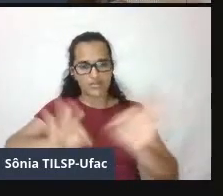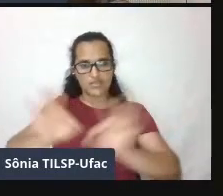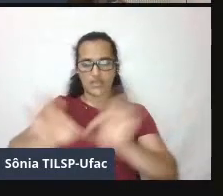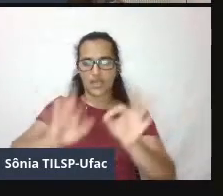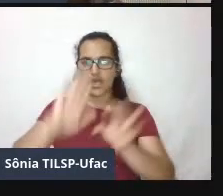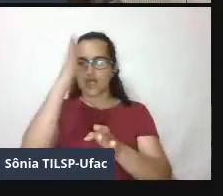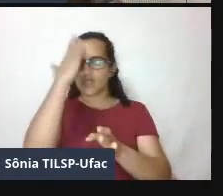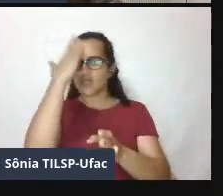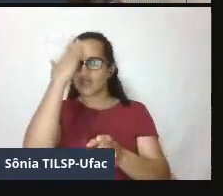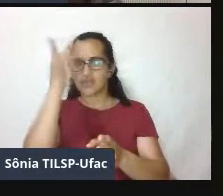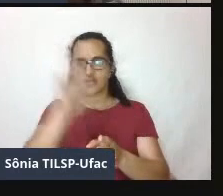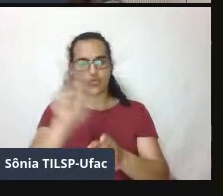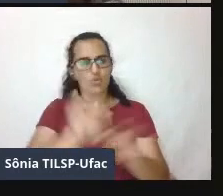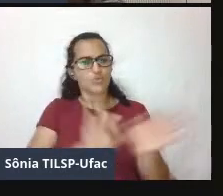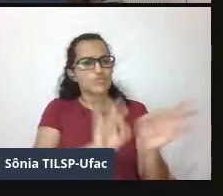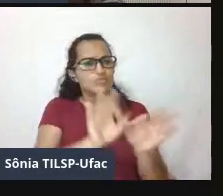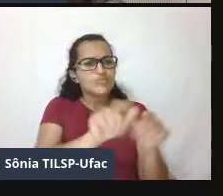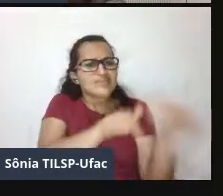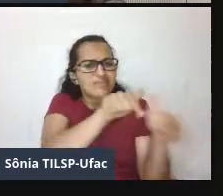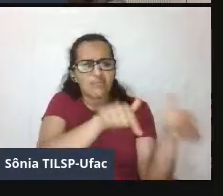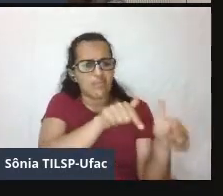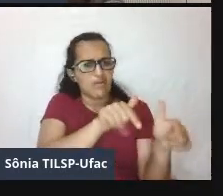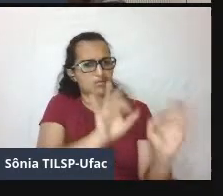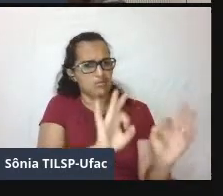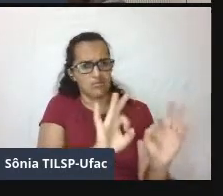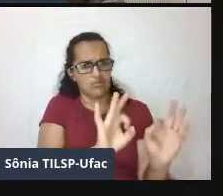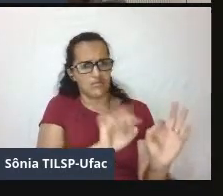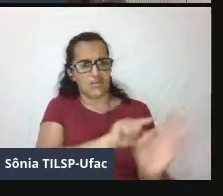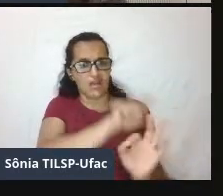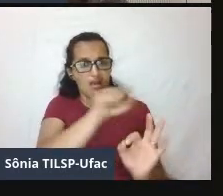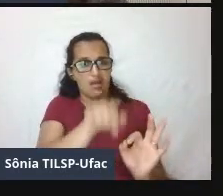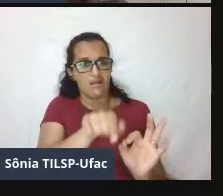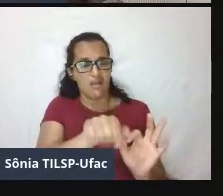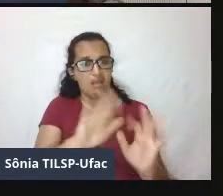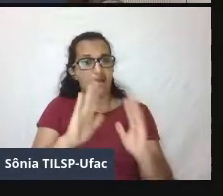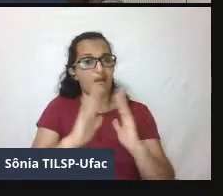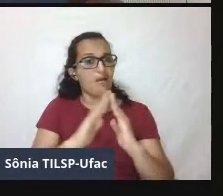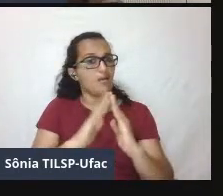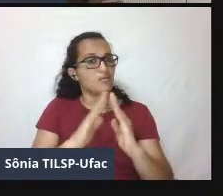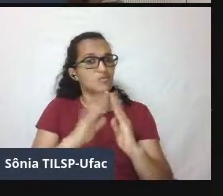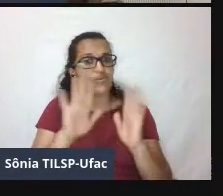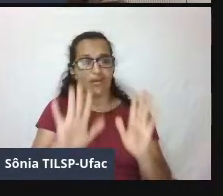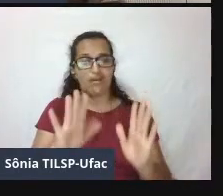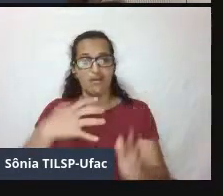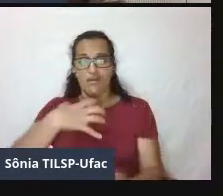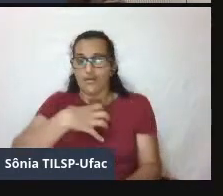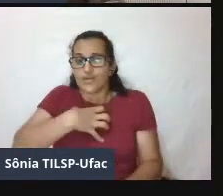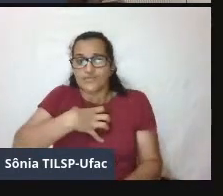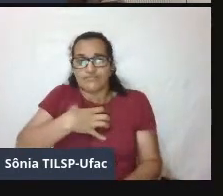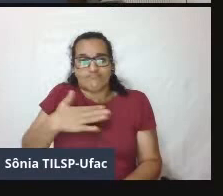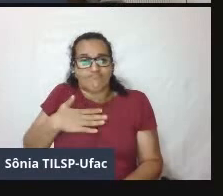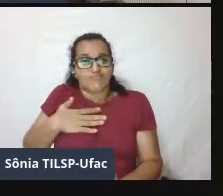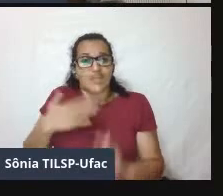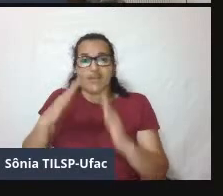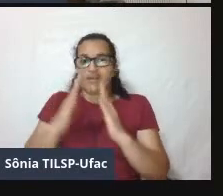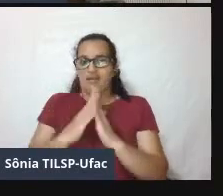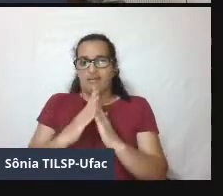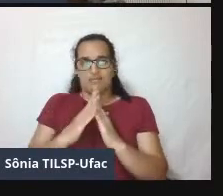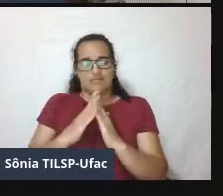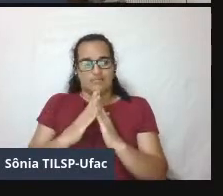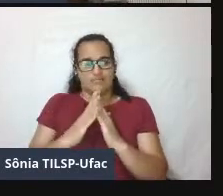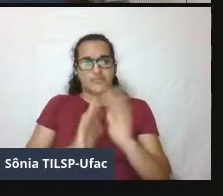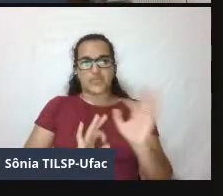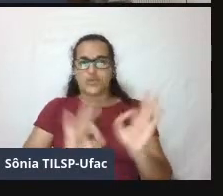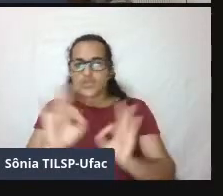por trabalho que você está ali. Ali é como se fosse a sua casa. E é assim que eu me sinto. Eu me sinto extremamente à vontade em trabalhar